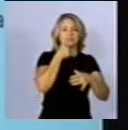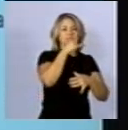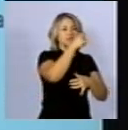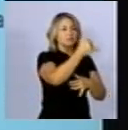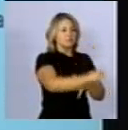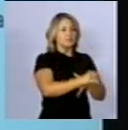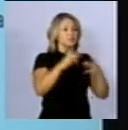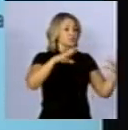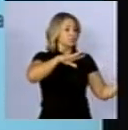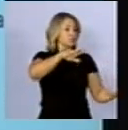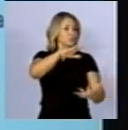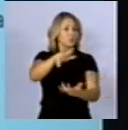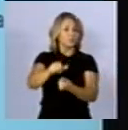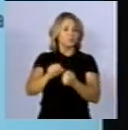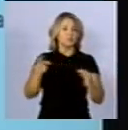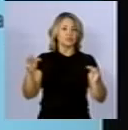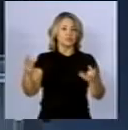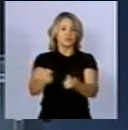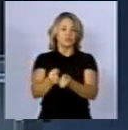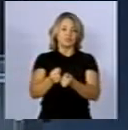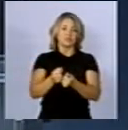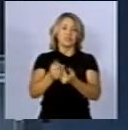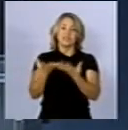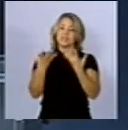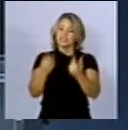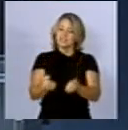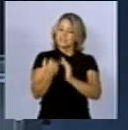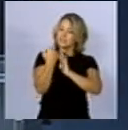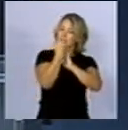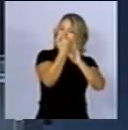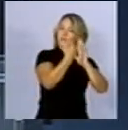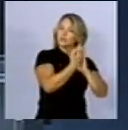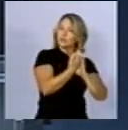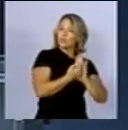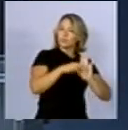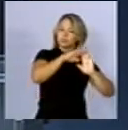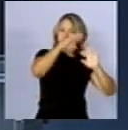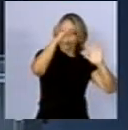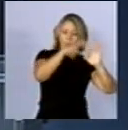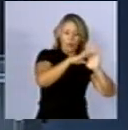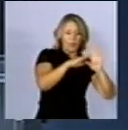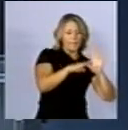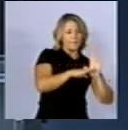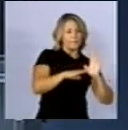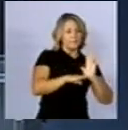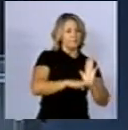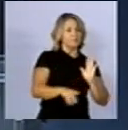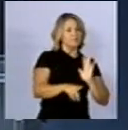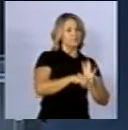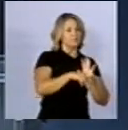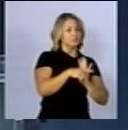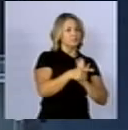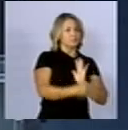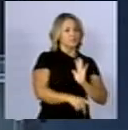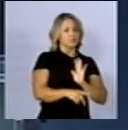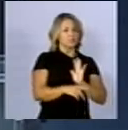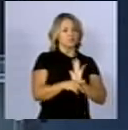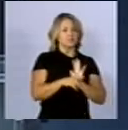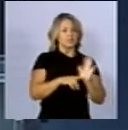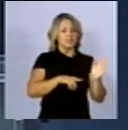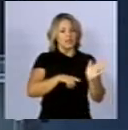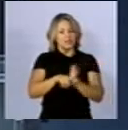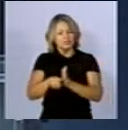mundo inteiro e que adota eh normas que recomenda normas e instruções